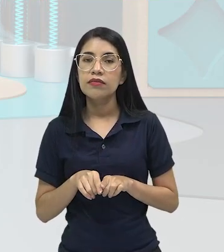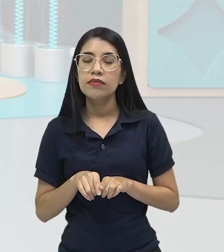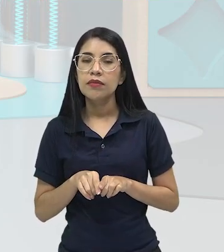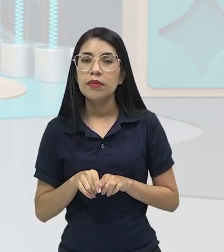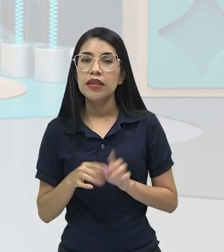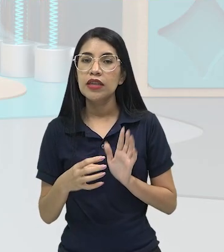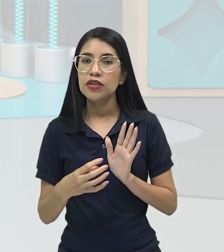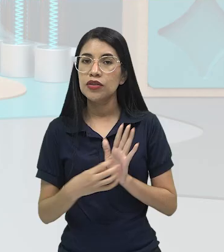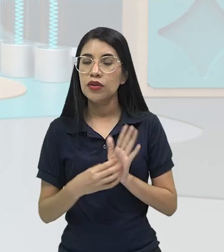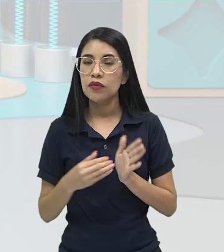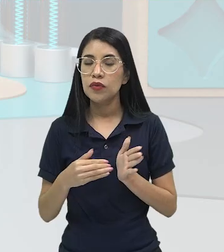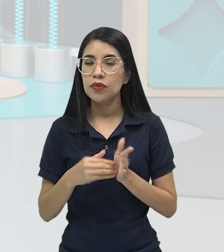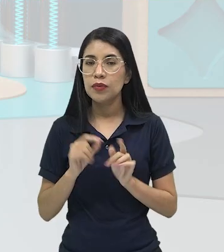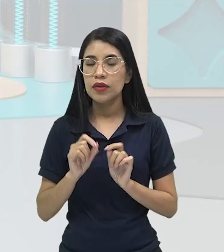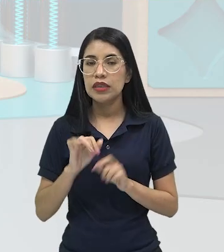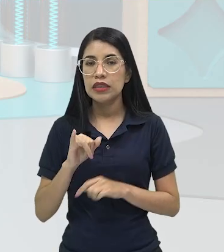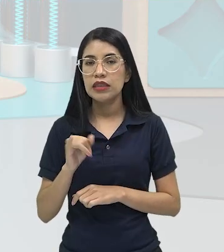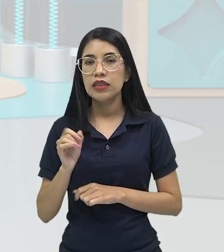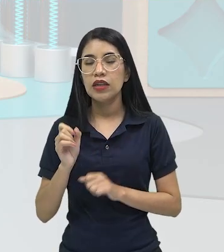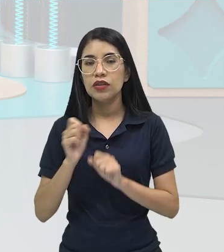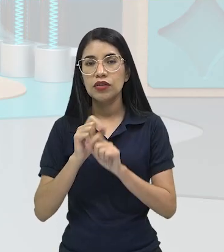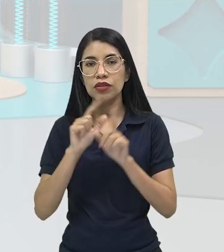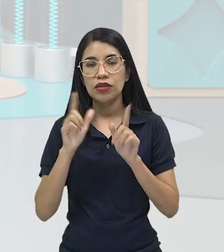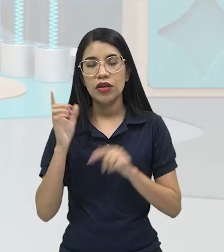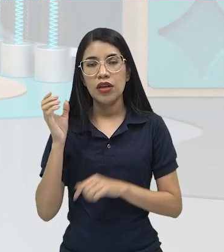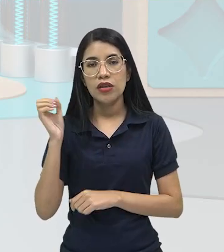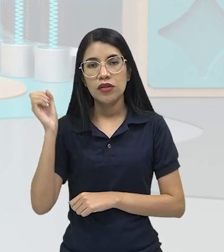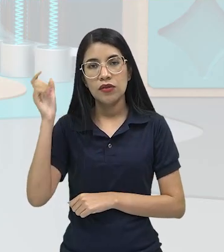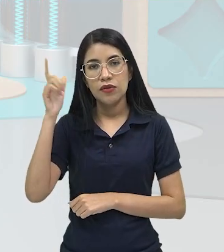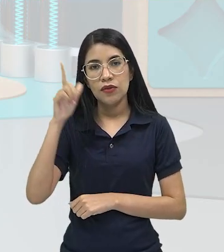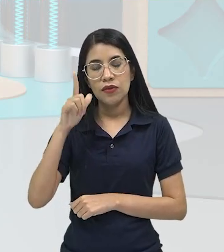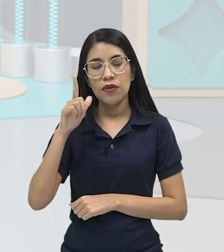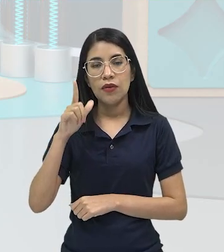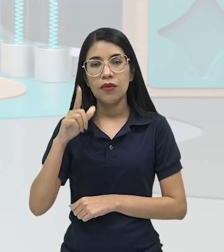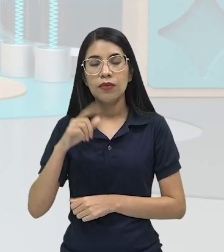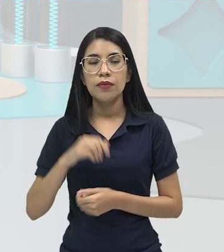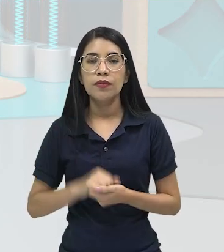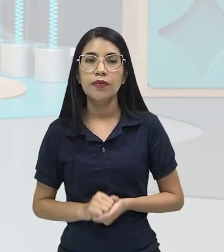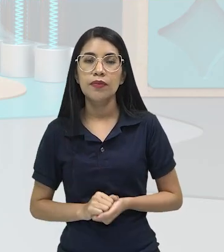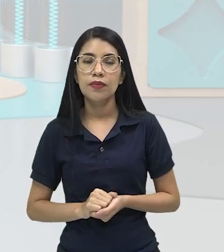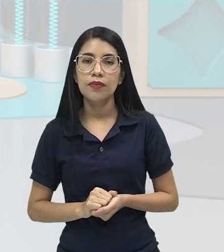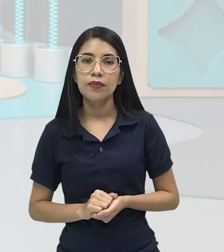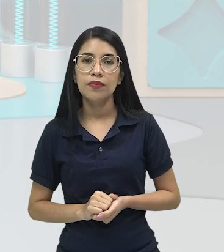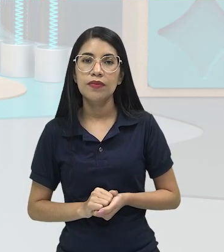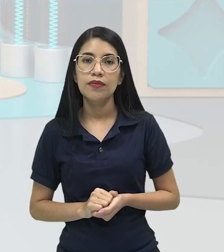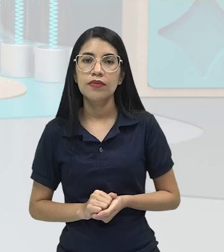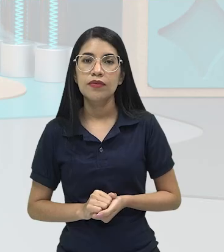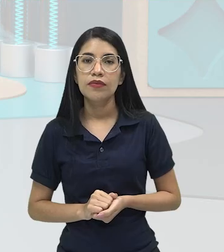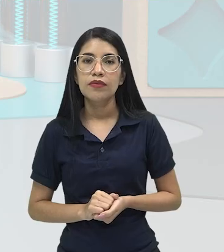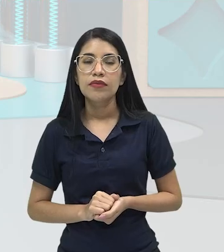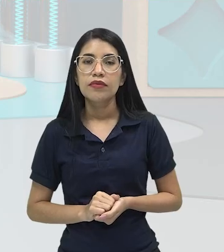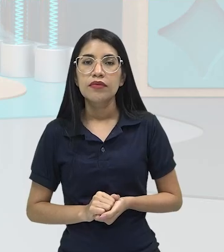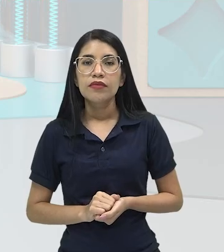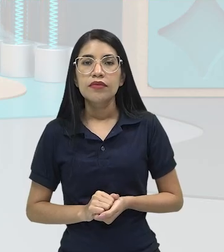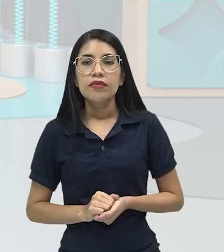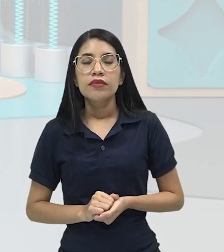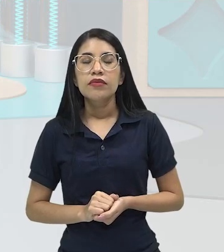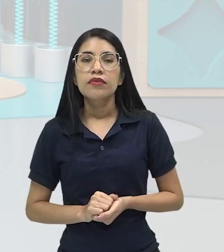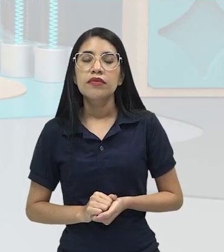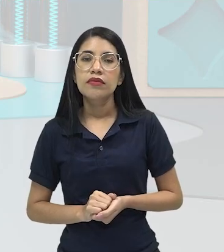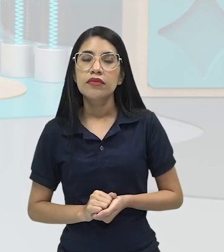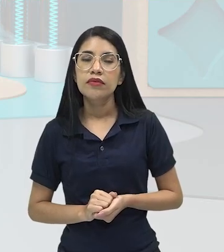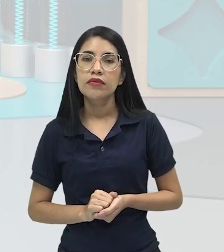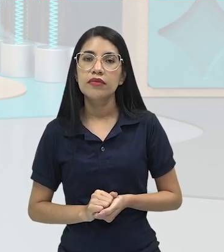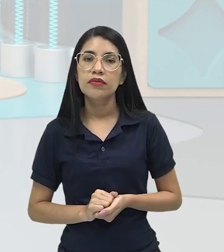do poema: fosse uma manhã de sol, o índio tinha, né, despido o português. Então,